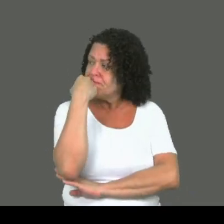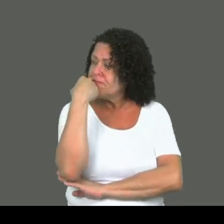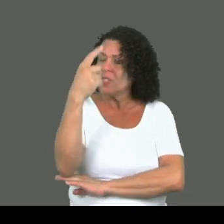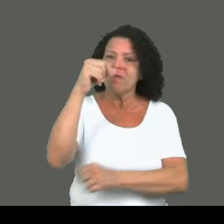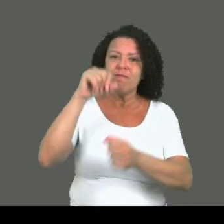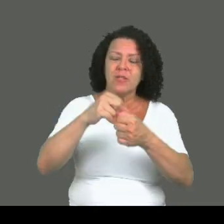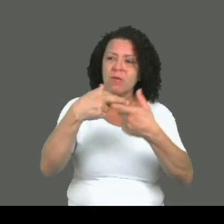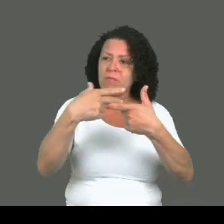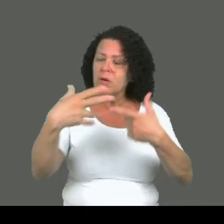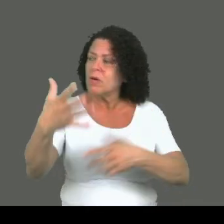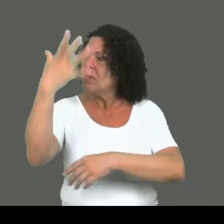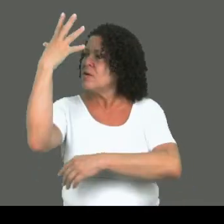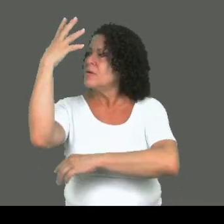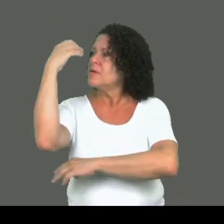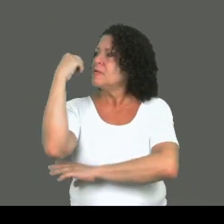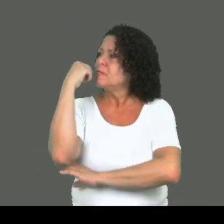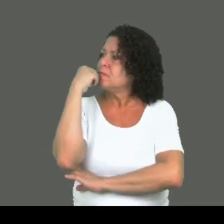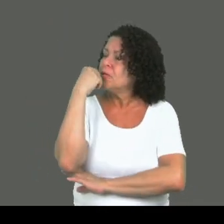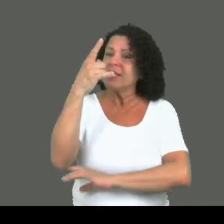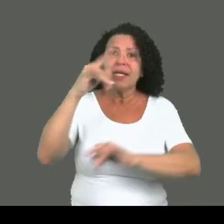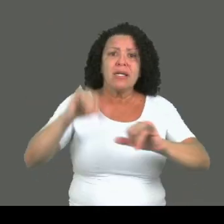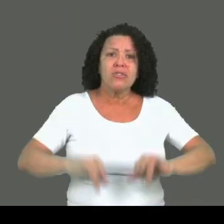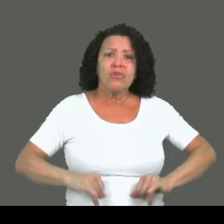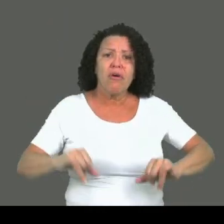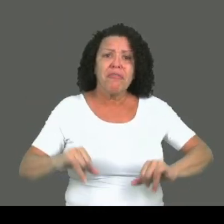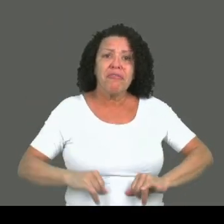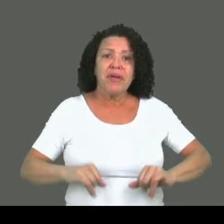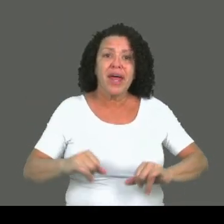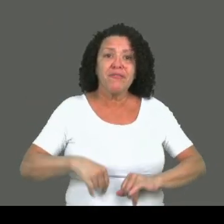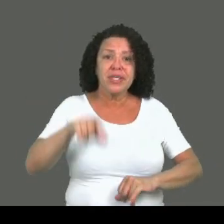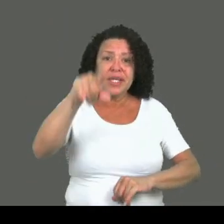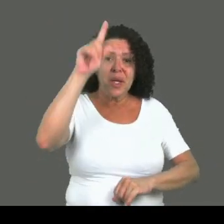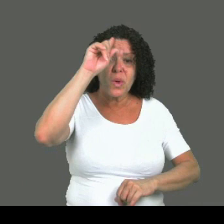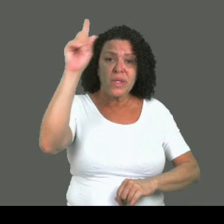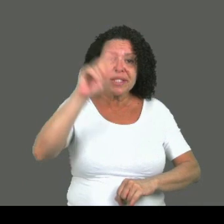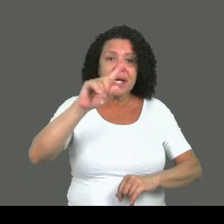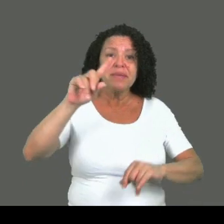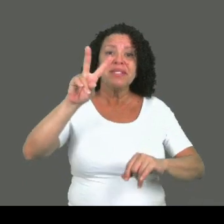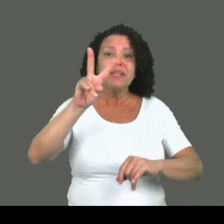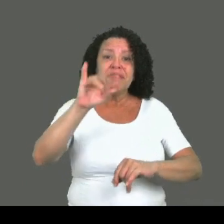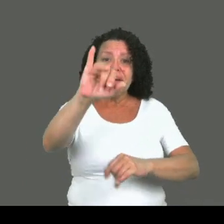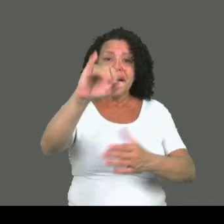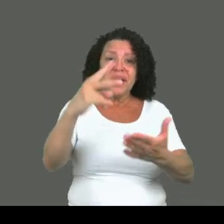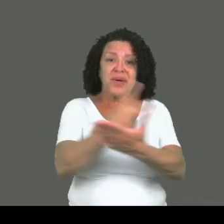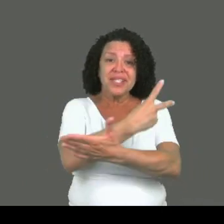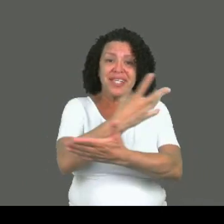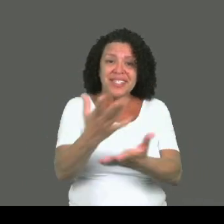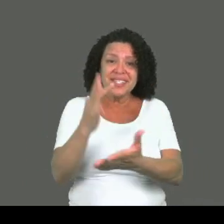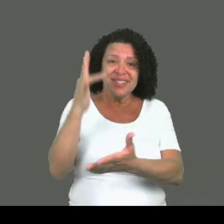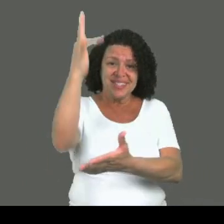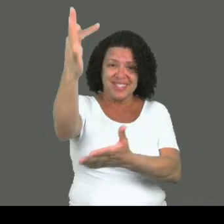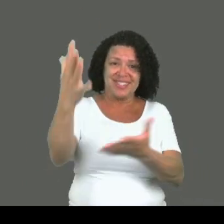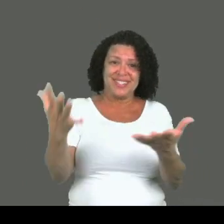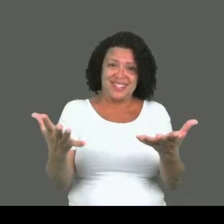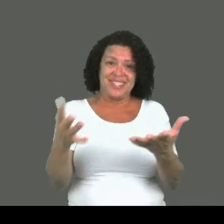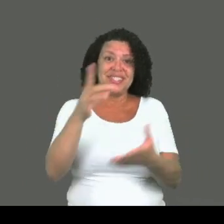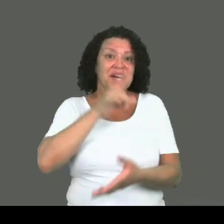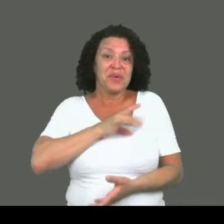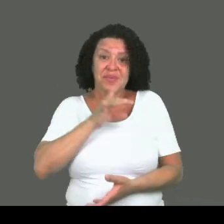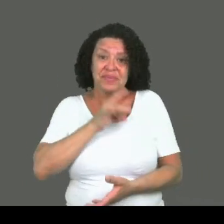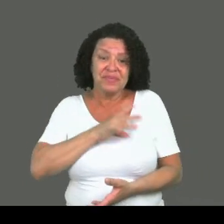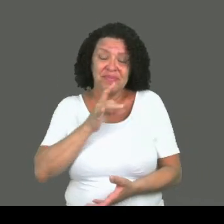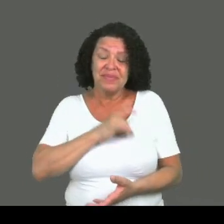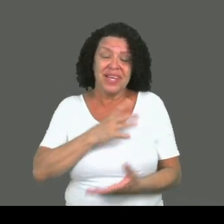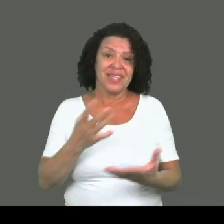fazer, ou então está sofrendo por algo que a gente nem sabe se vai acontecer, né? O medo de que